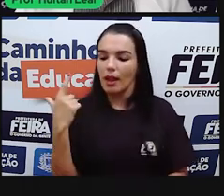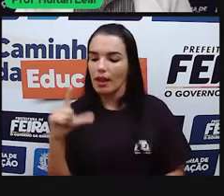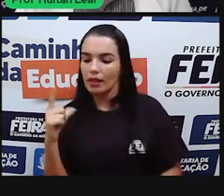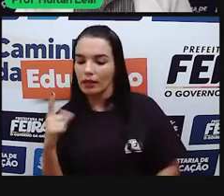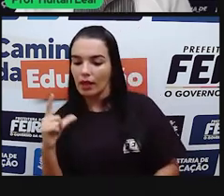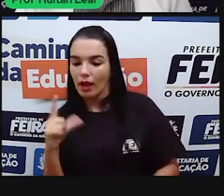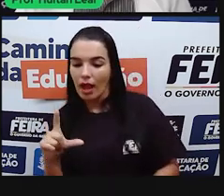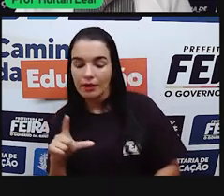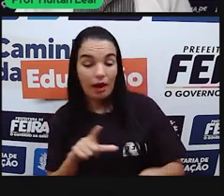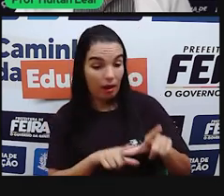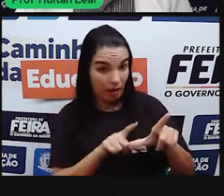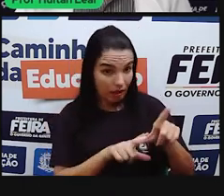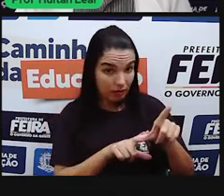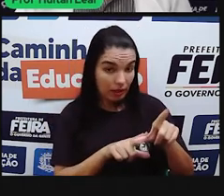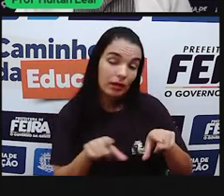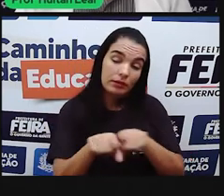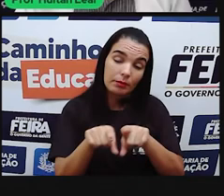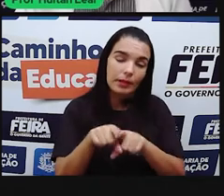musical.